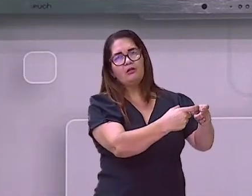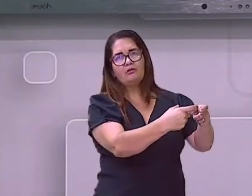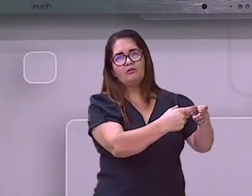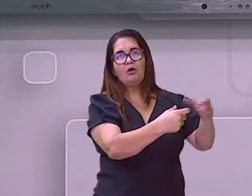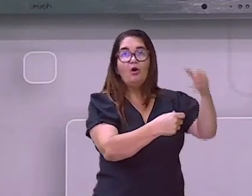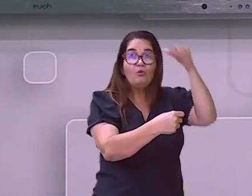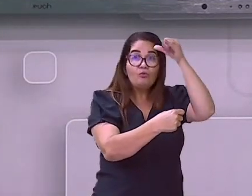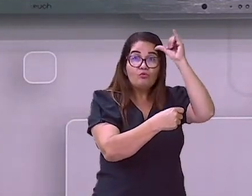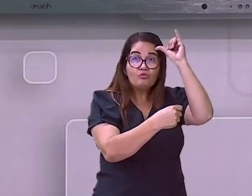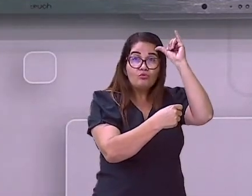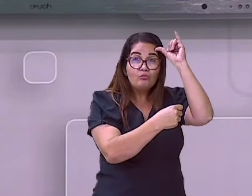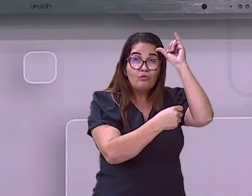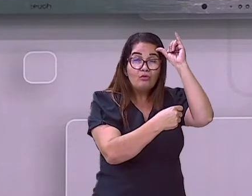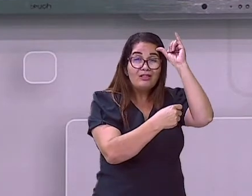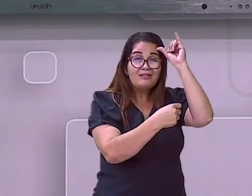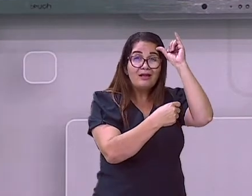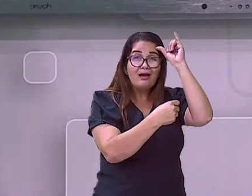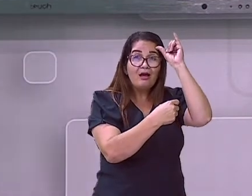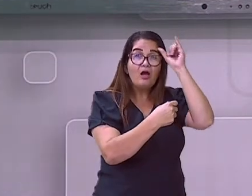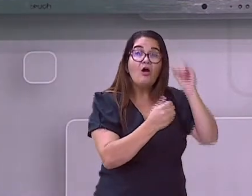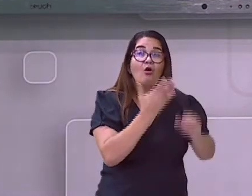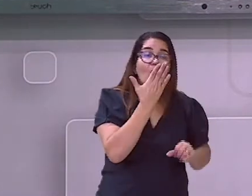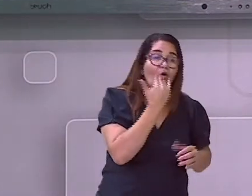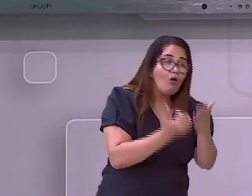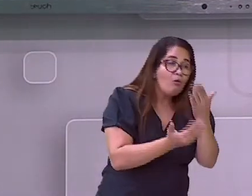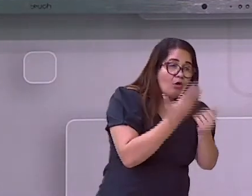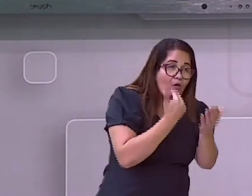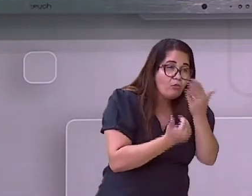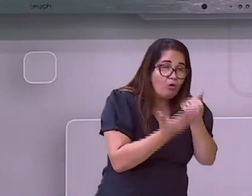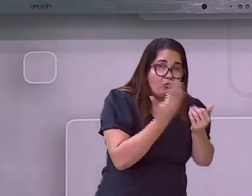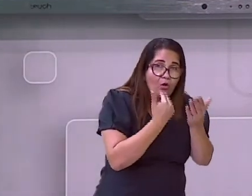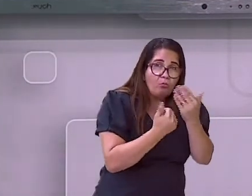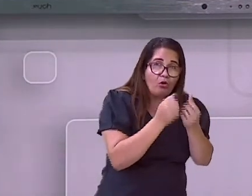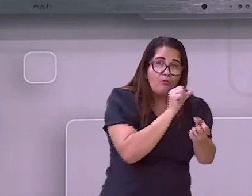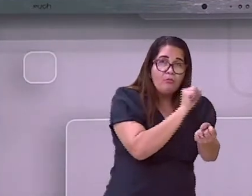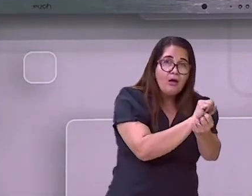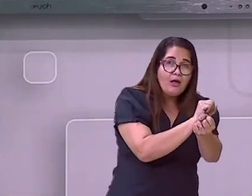escrita na embalagem de carne. Carne maturada.